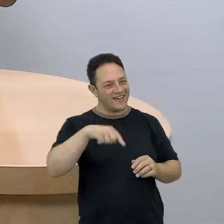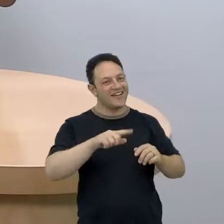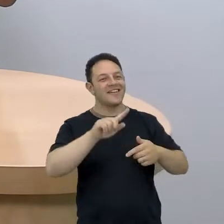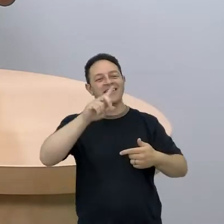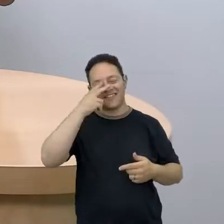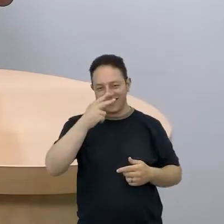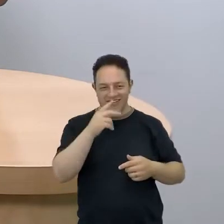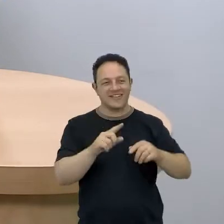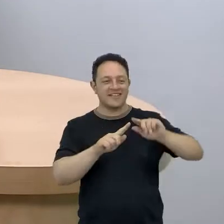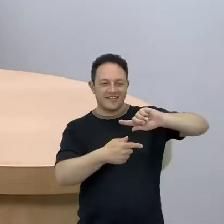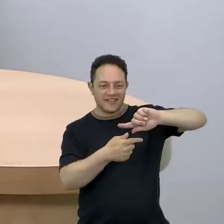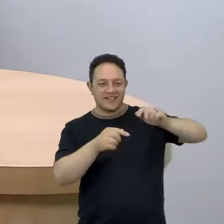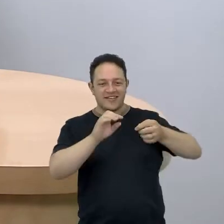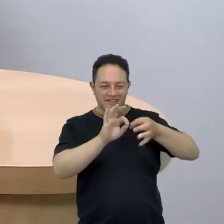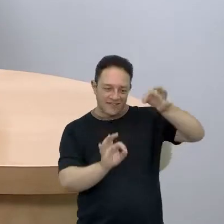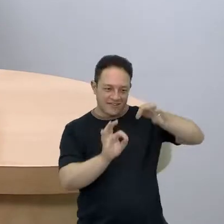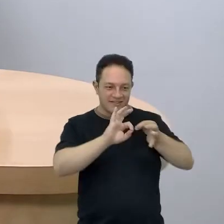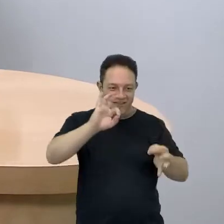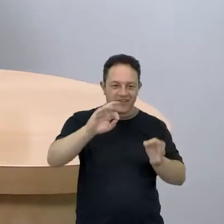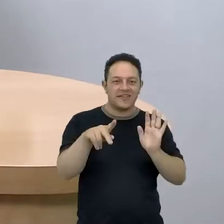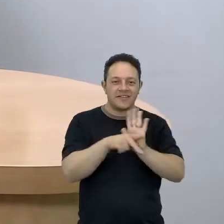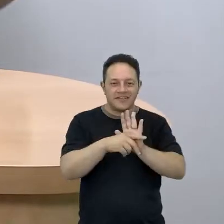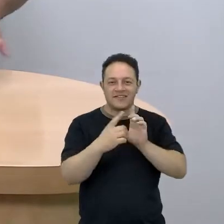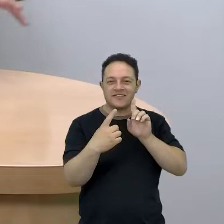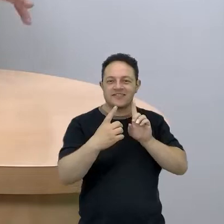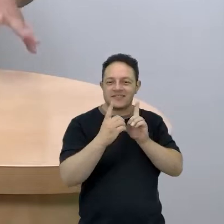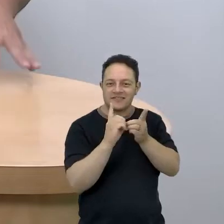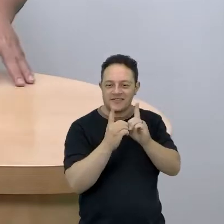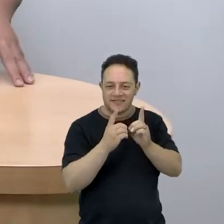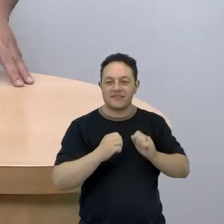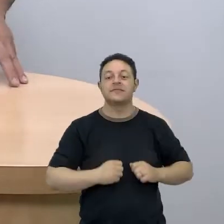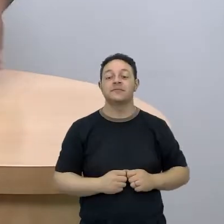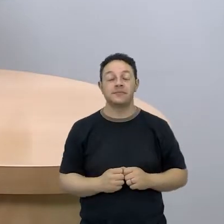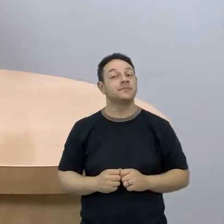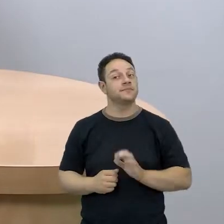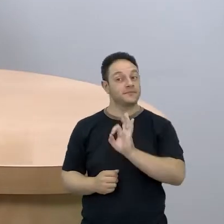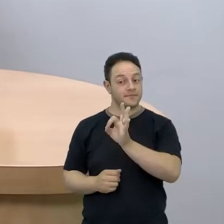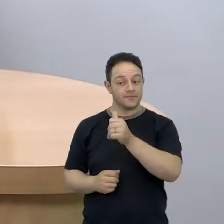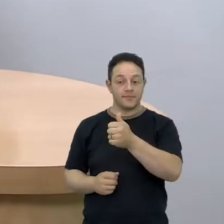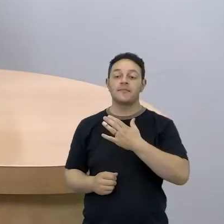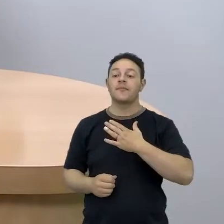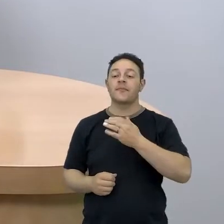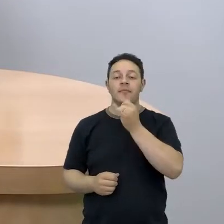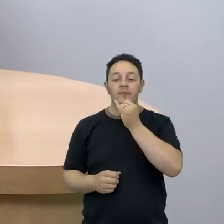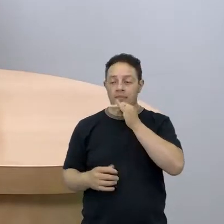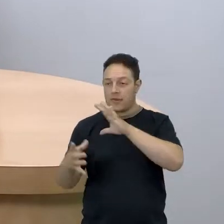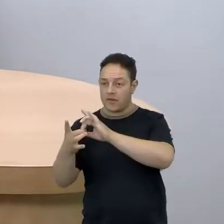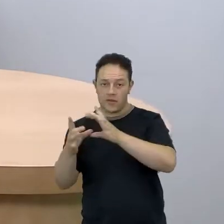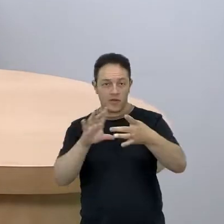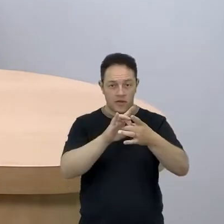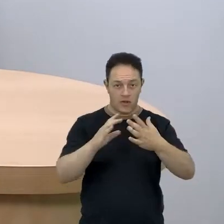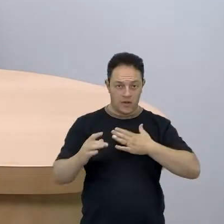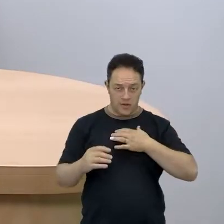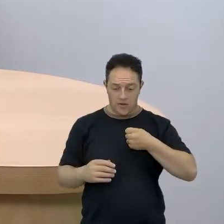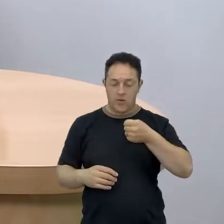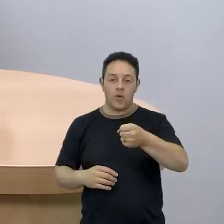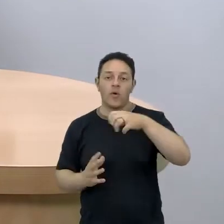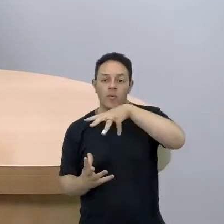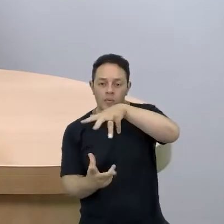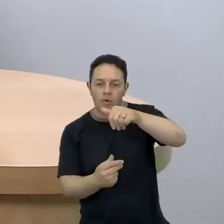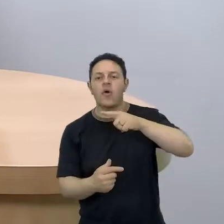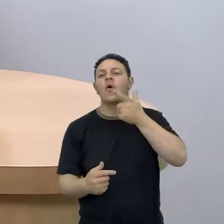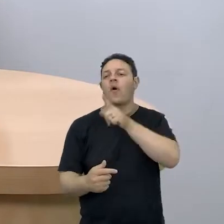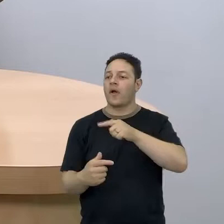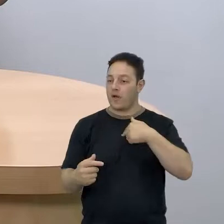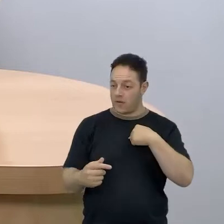esqueci. Geometria dinâmica. Isso. E a gente já percebeu aqui, no Conexões Lógicas Eu e o Mundo, que houve já uma integração